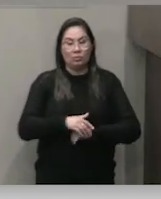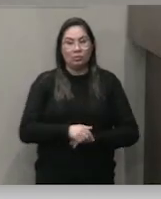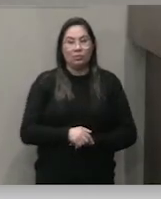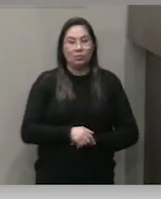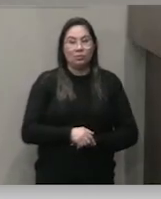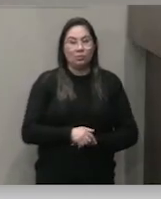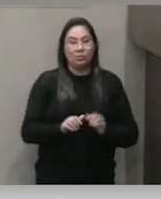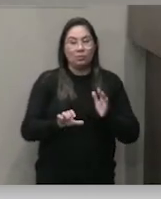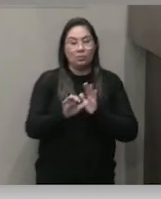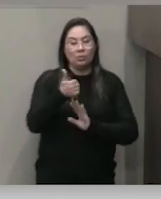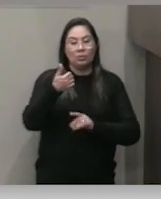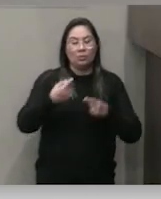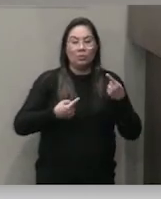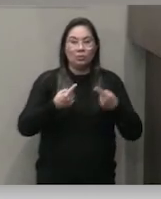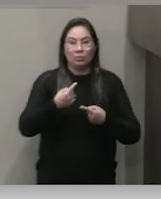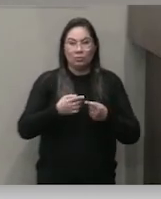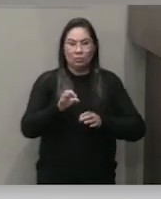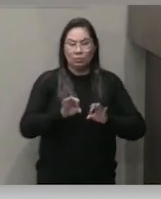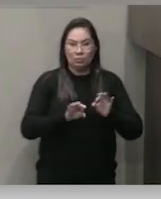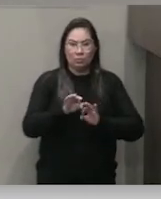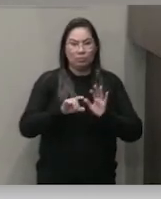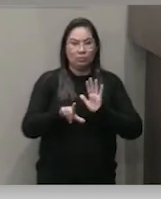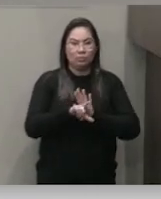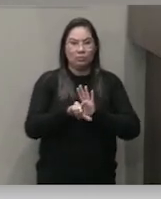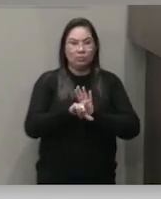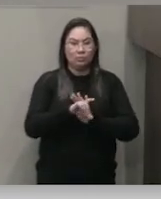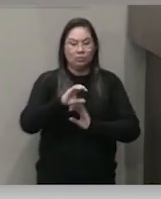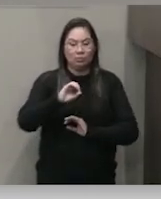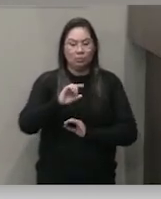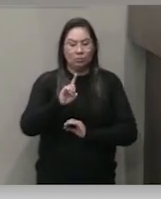primeira discussão prévia, projeto de lei complementar